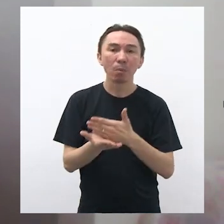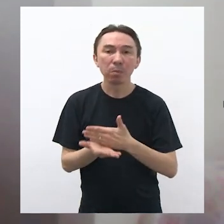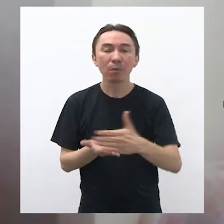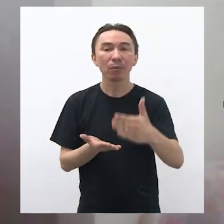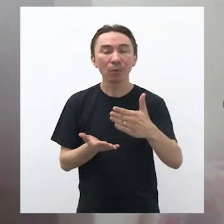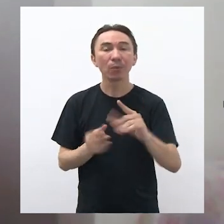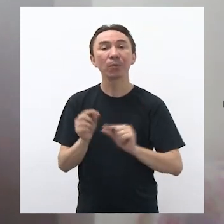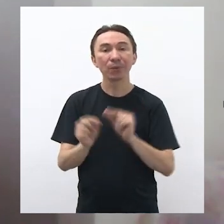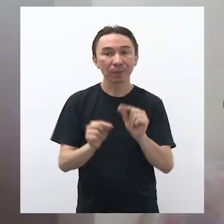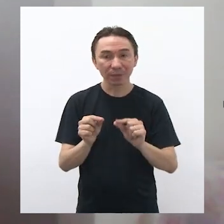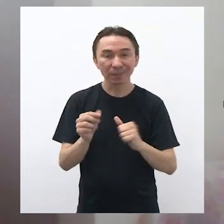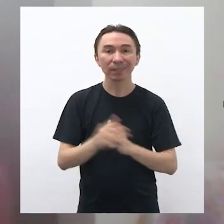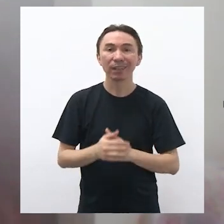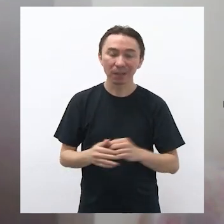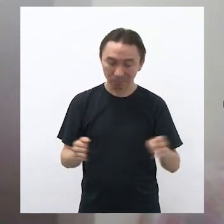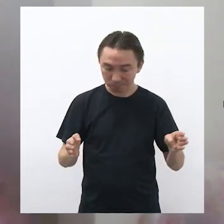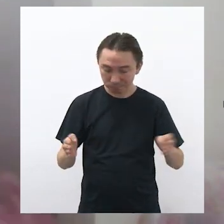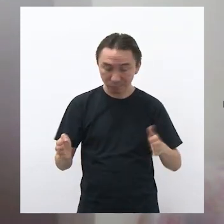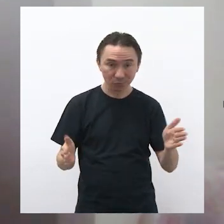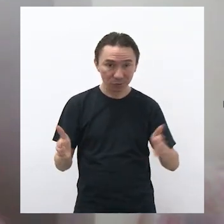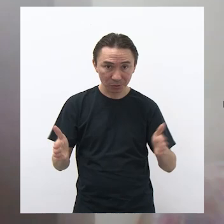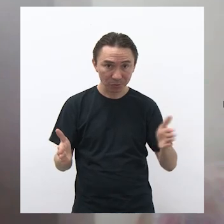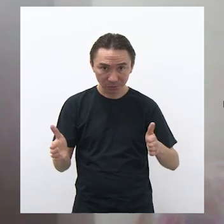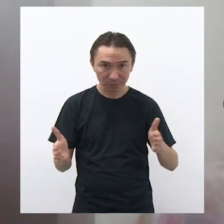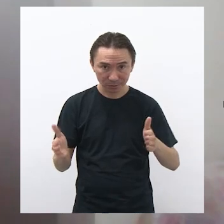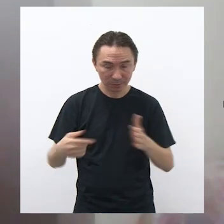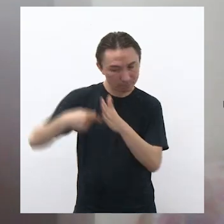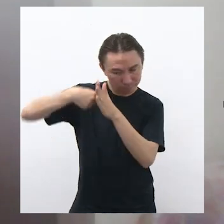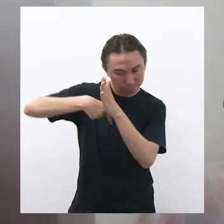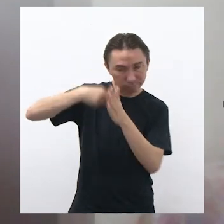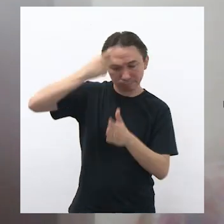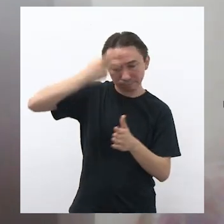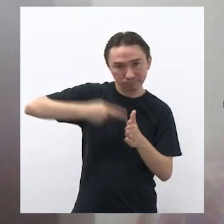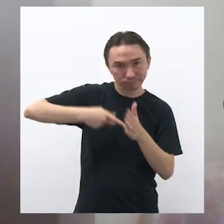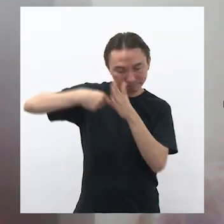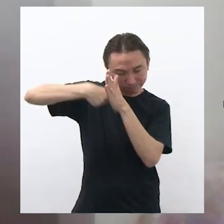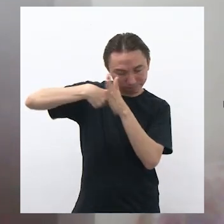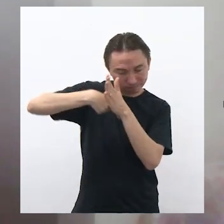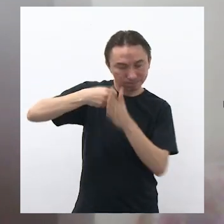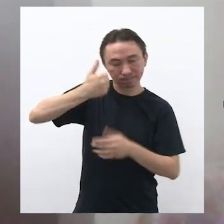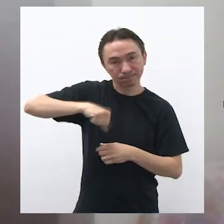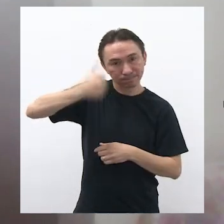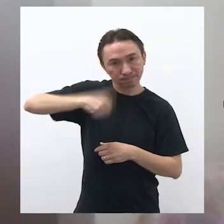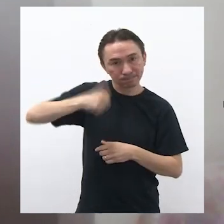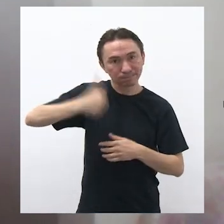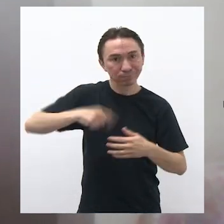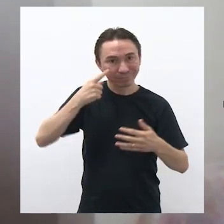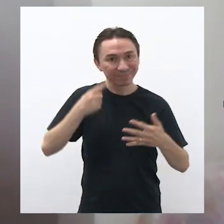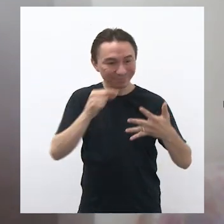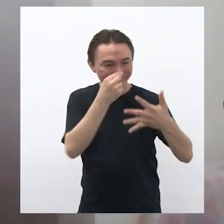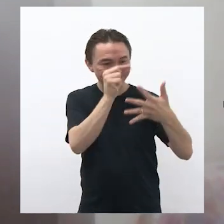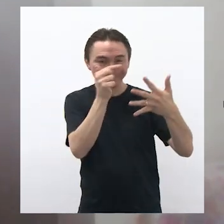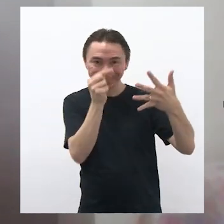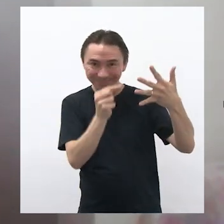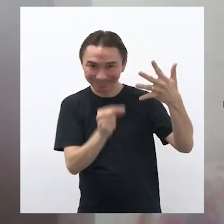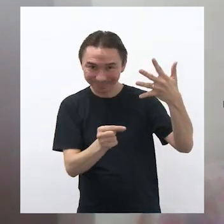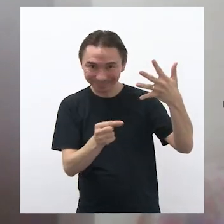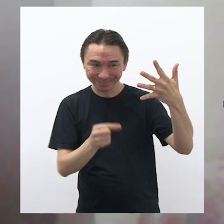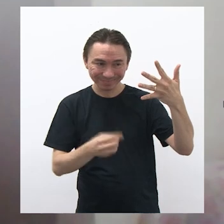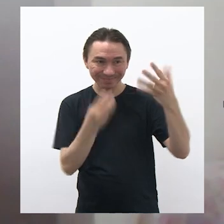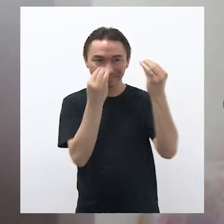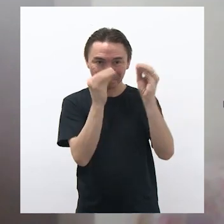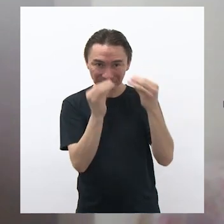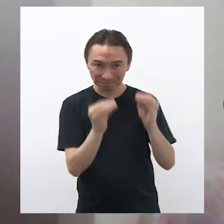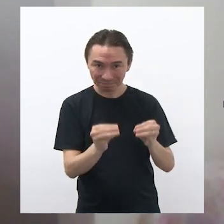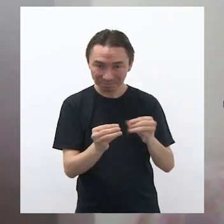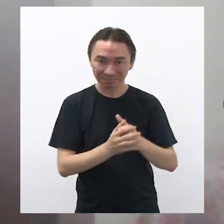de preenchimento dessa autoavaliação socioemocional por meio do preenchimento das rubricas. E aí, ontem, nós